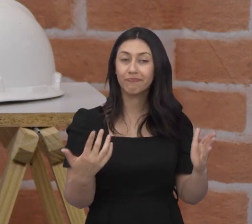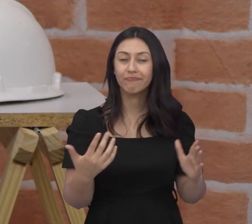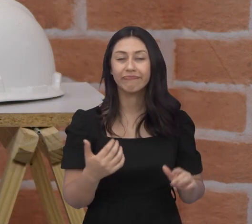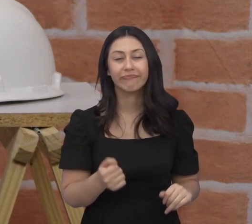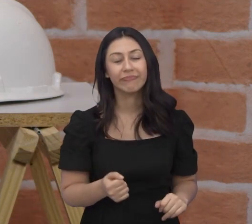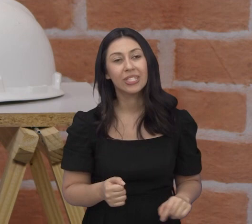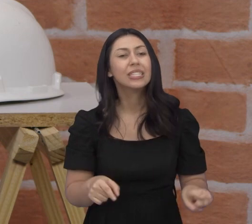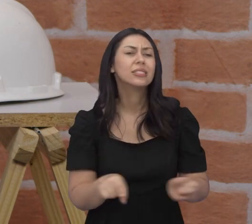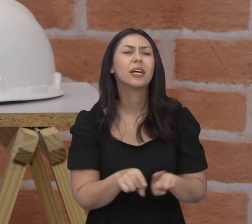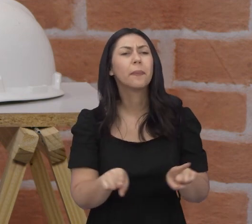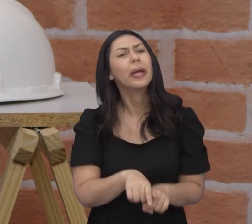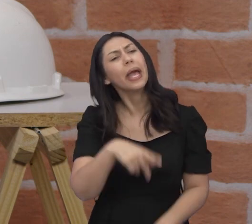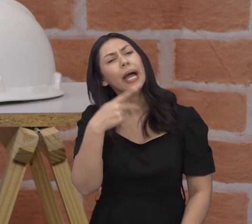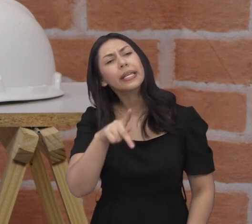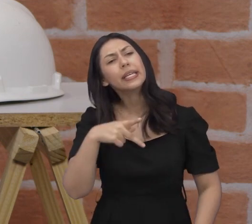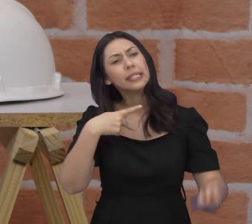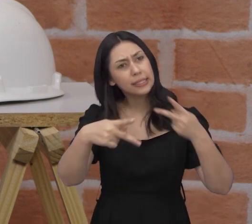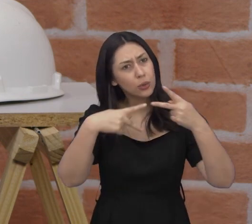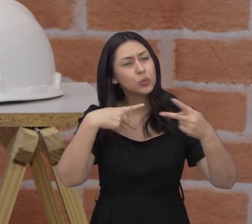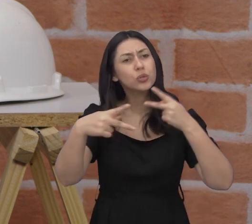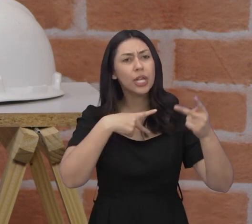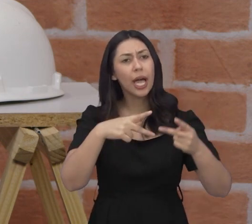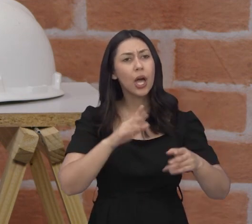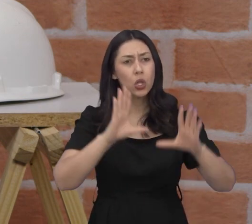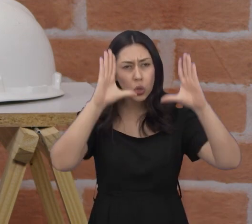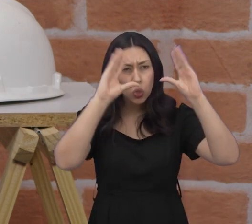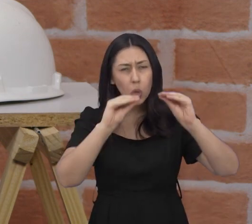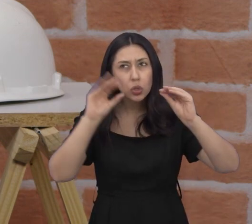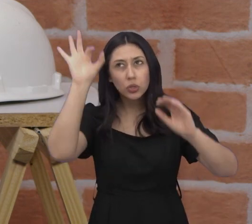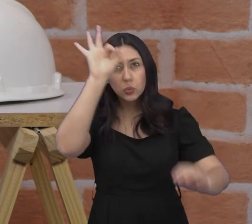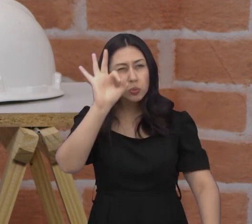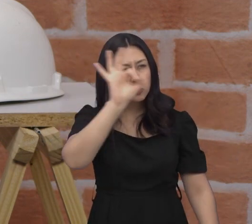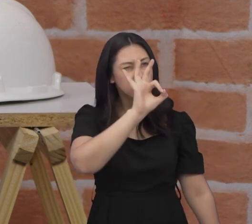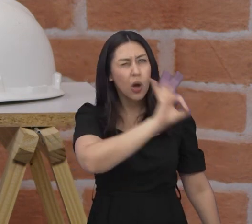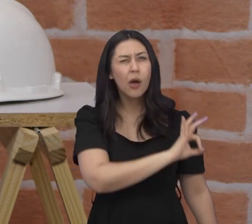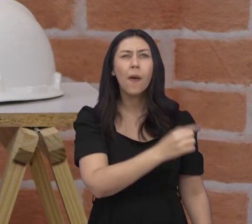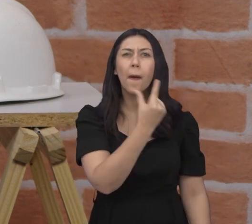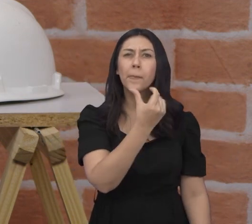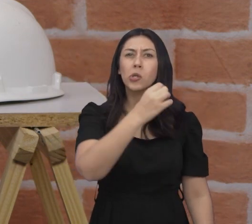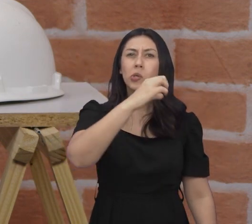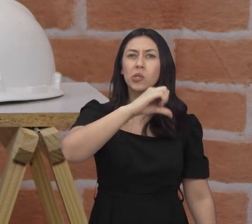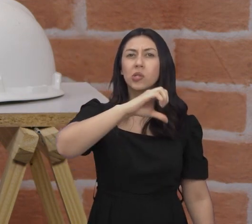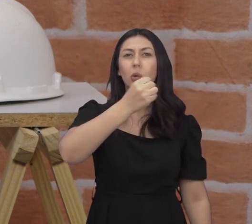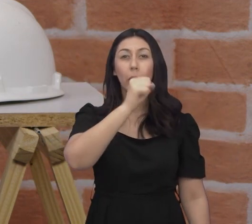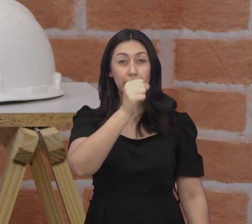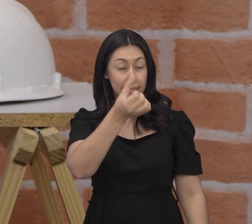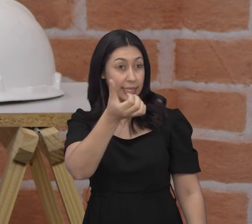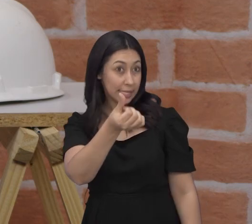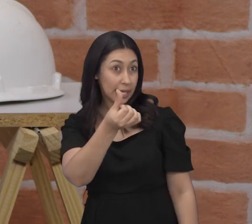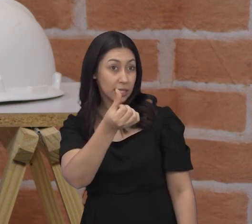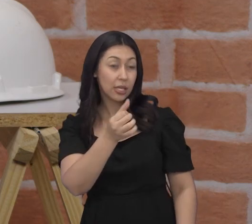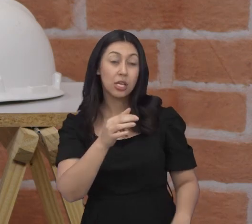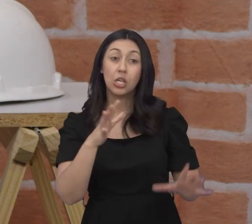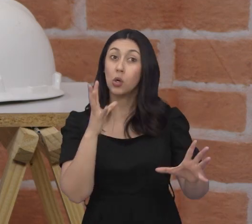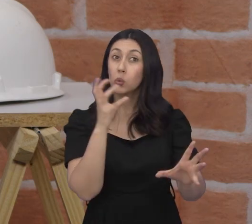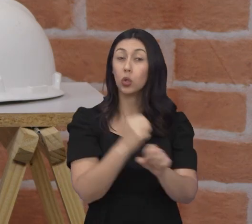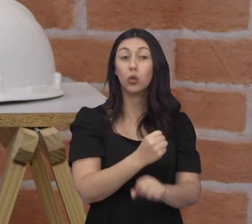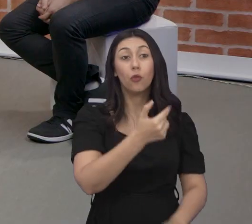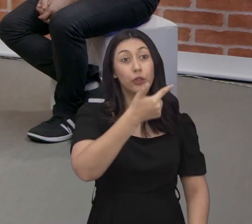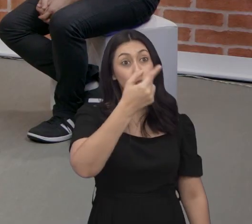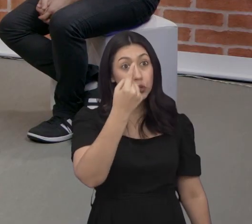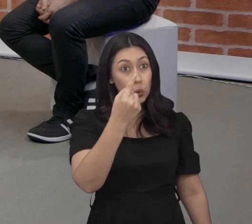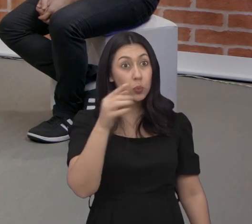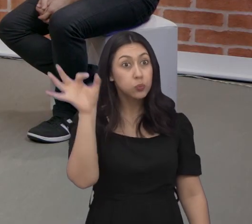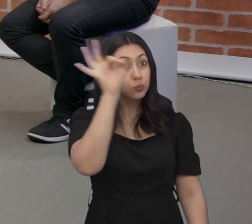Isso aconteceu também aqui na Noite dos OVNIs, que teve em São José dos Campos, em Muito 86, conhecido também. e isso, onde 21 objetos sobrevoam a região. Mas teve